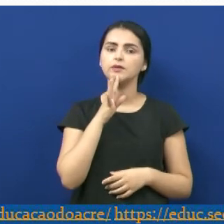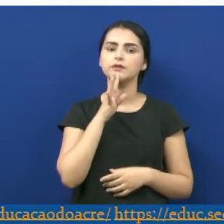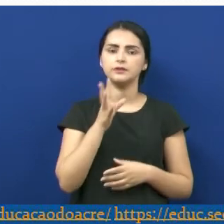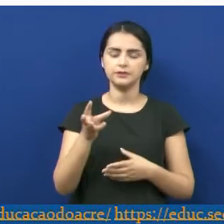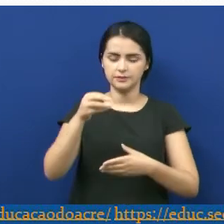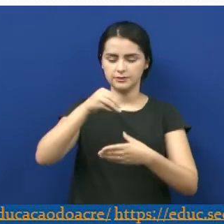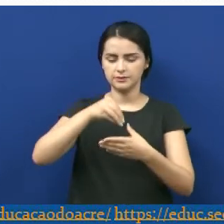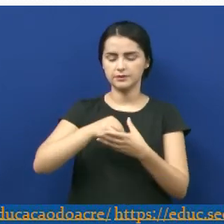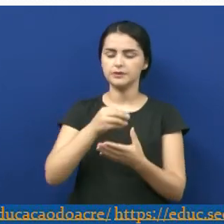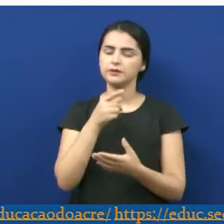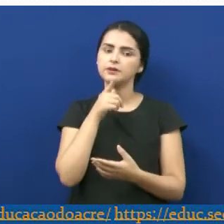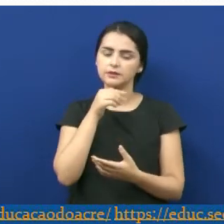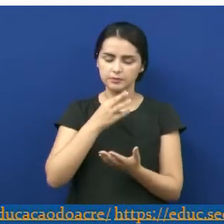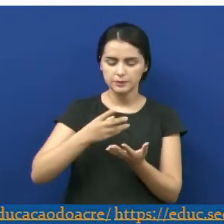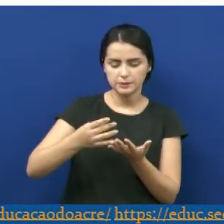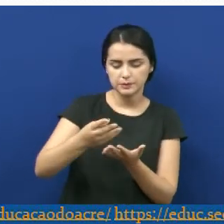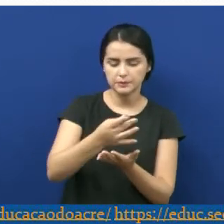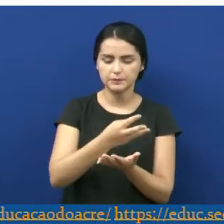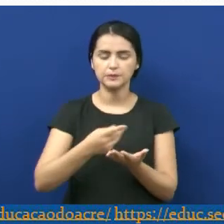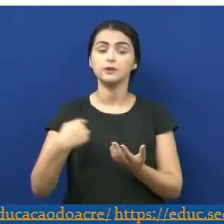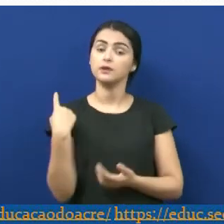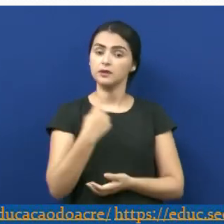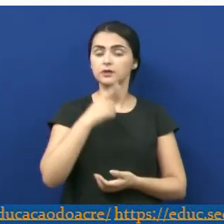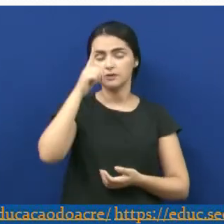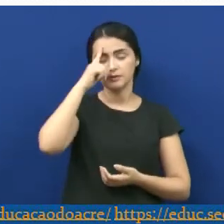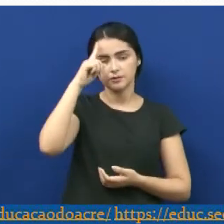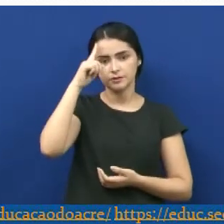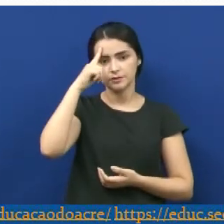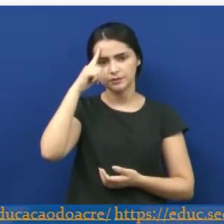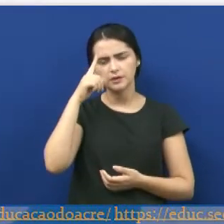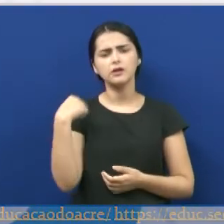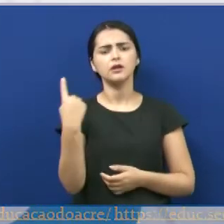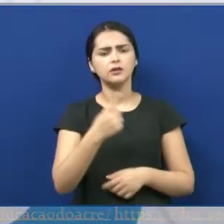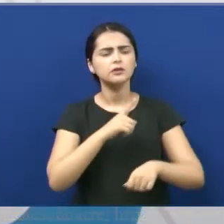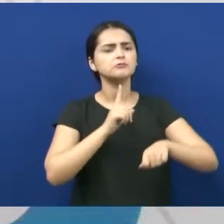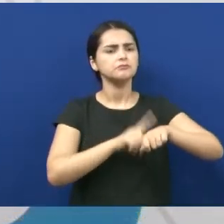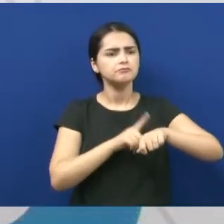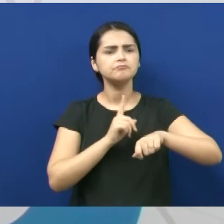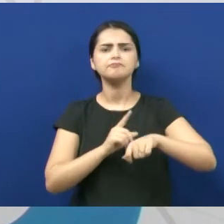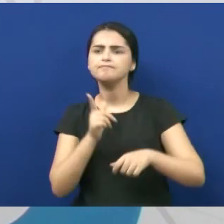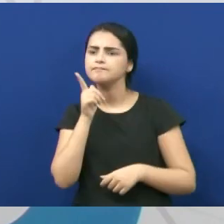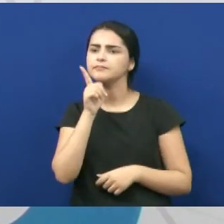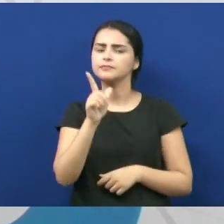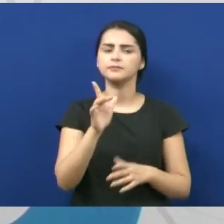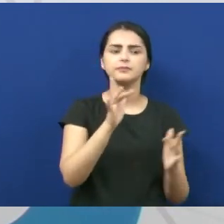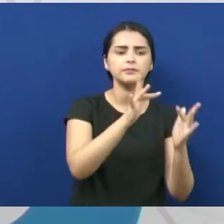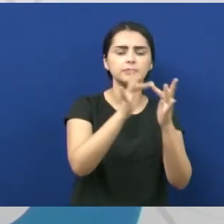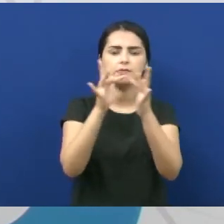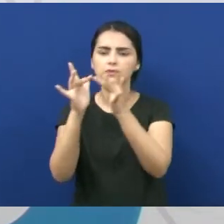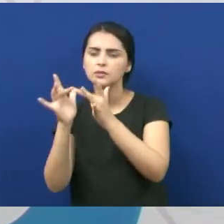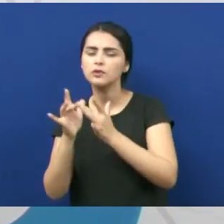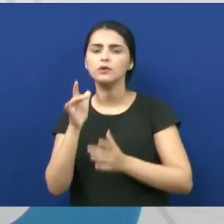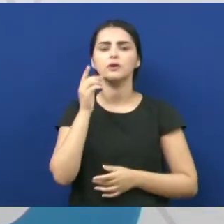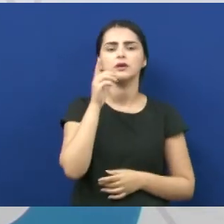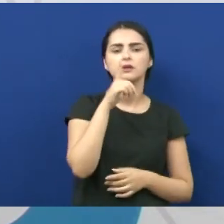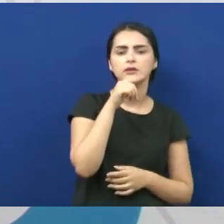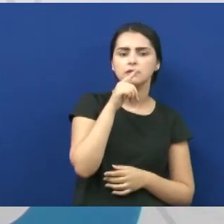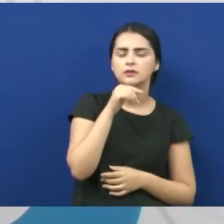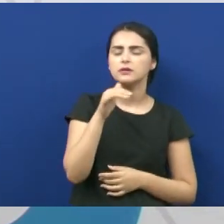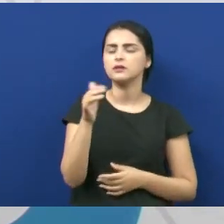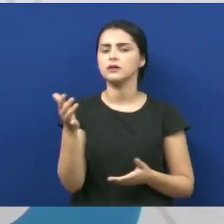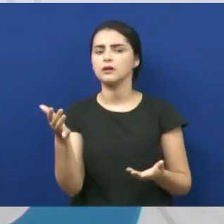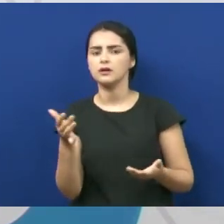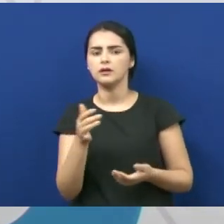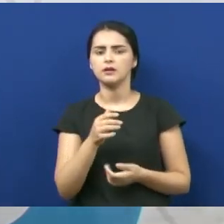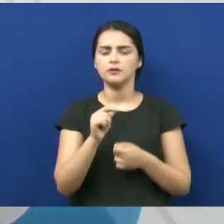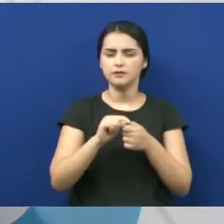meio aquoso. Então, no nosso dia a dia, o tempo inteiro nós estamos em contato com a água e em contato com as soluções aquosas